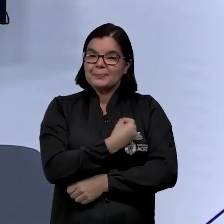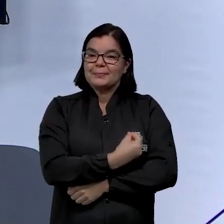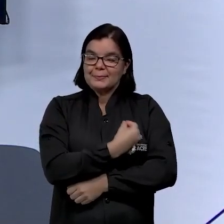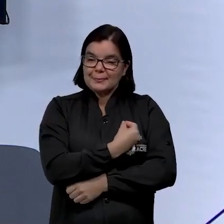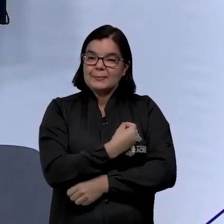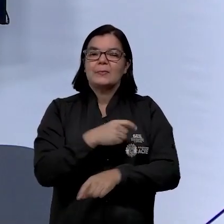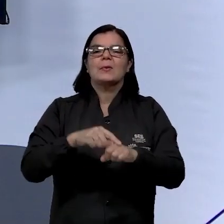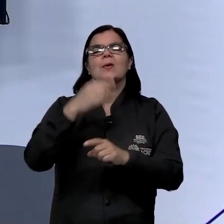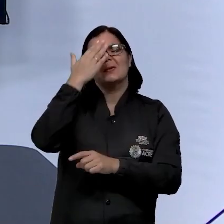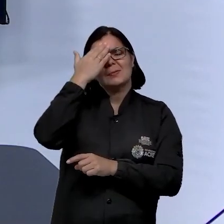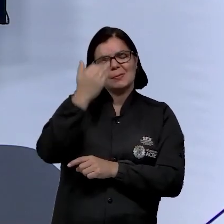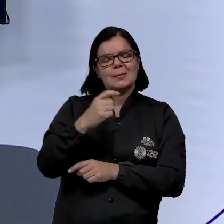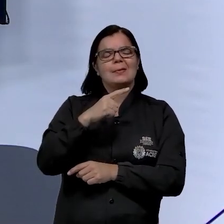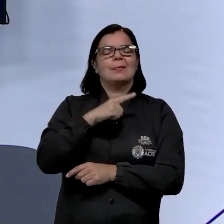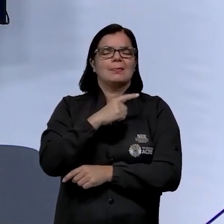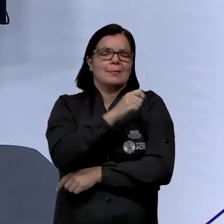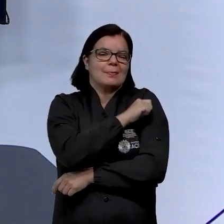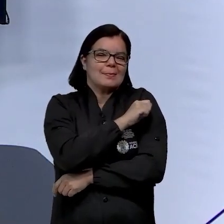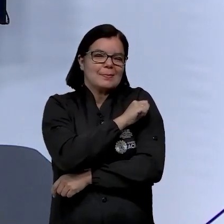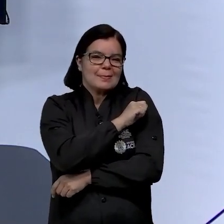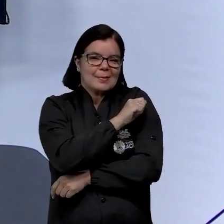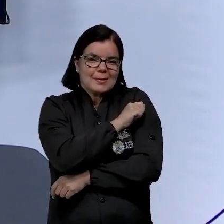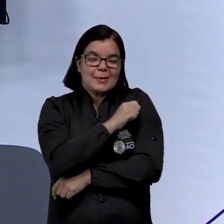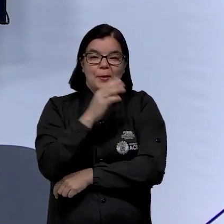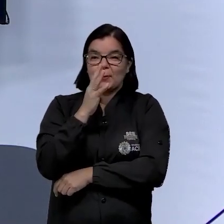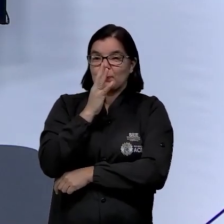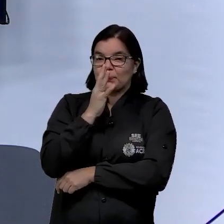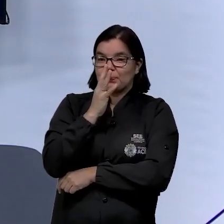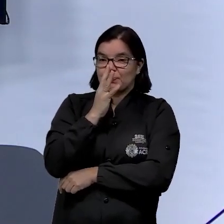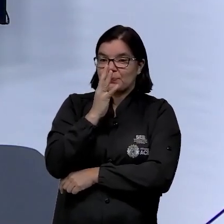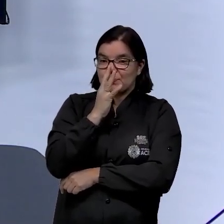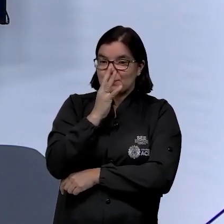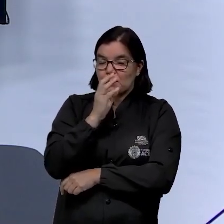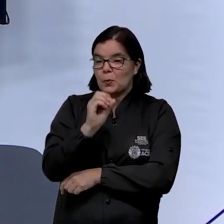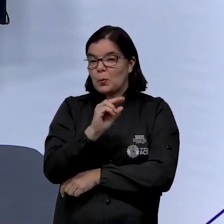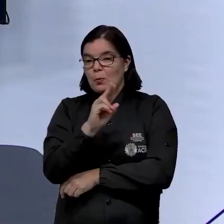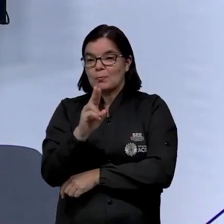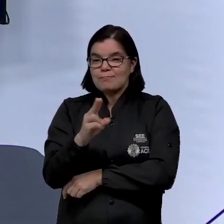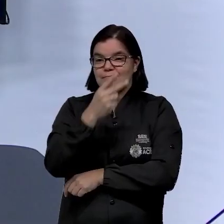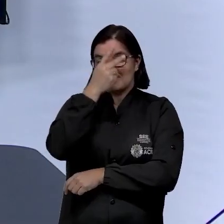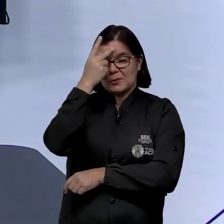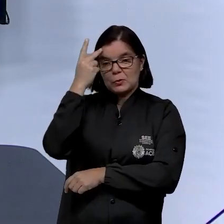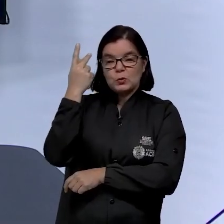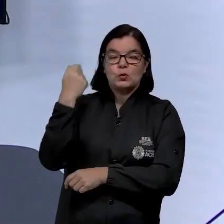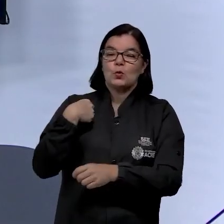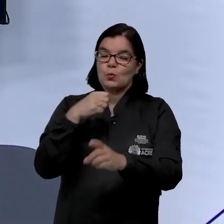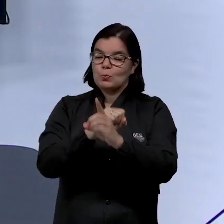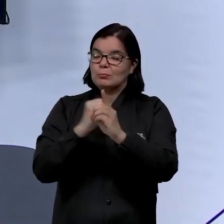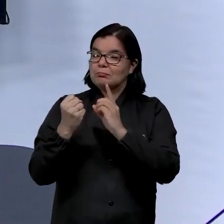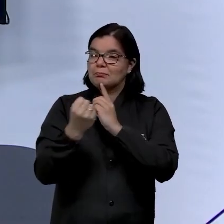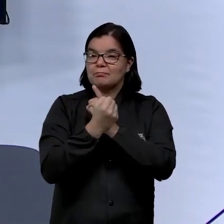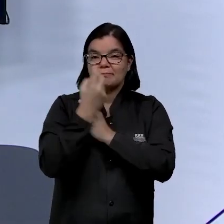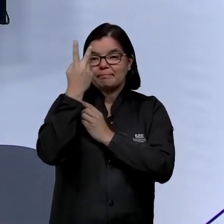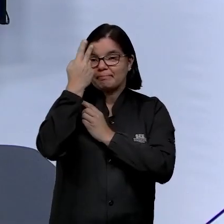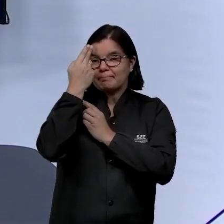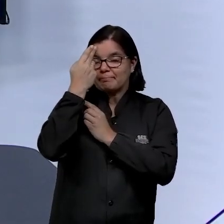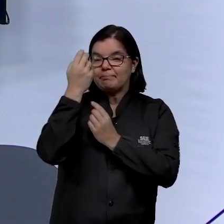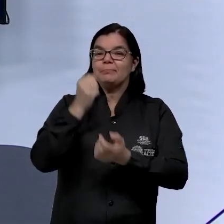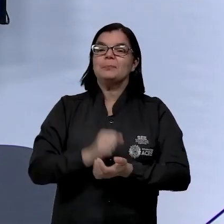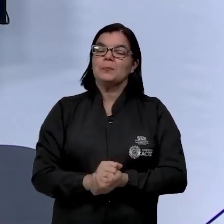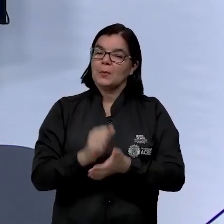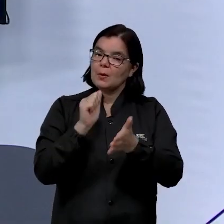né? Eu sei que tem muitos alunos aí que estão nos assistindo, ou pessoas comuns da nossa sociedade, que estão